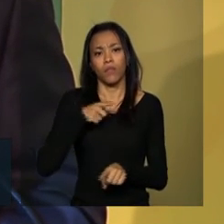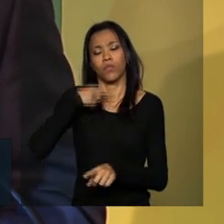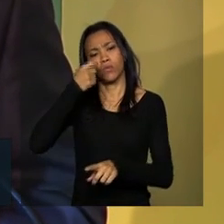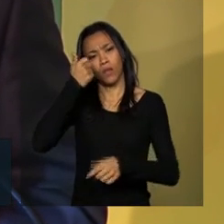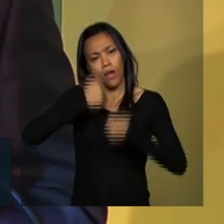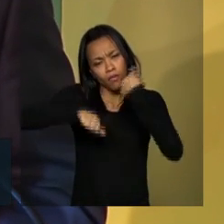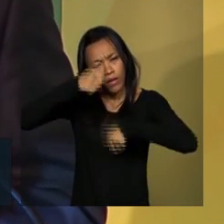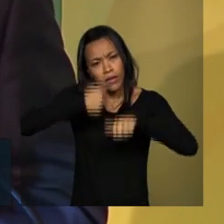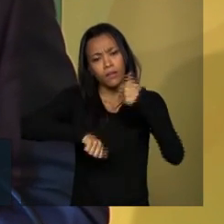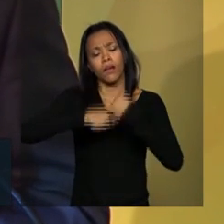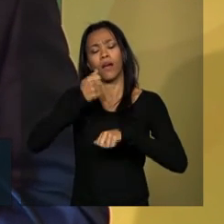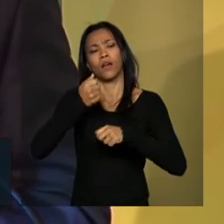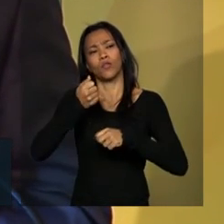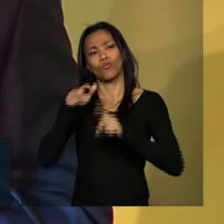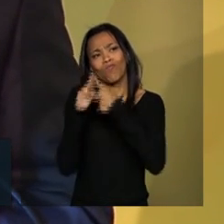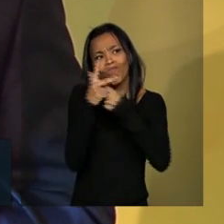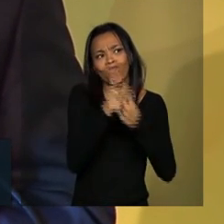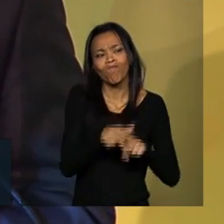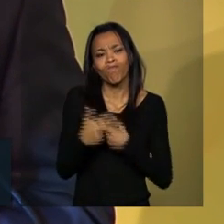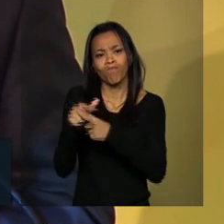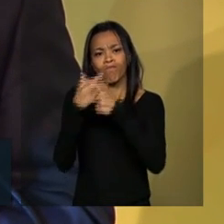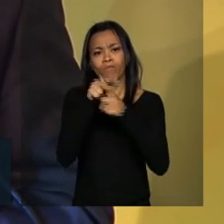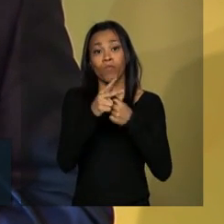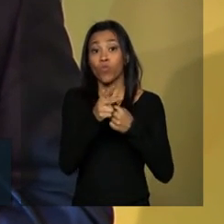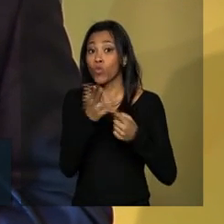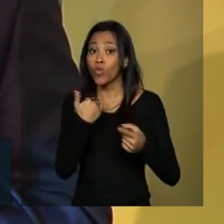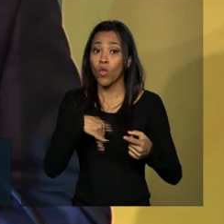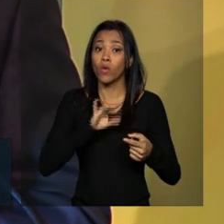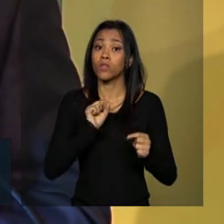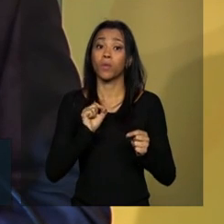repensado nossa política tributária e